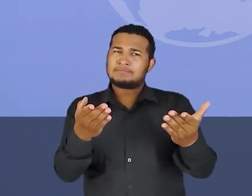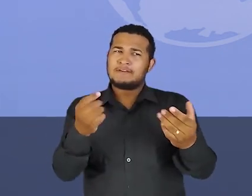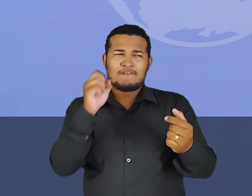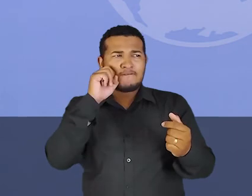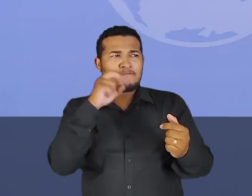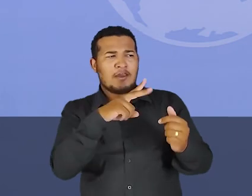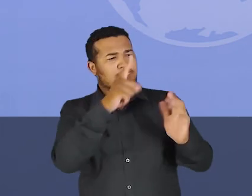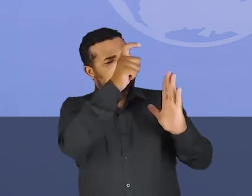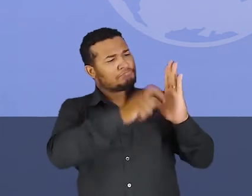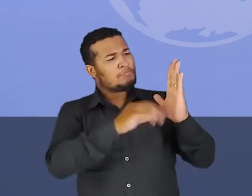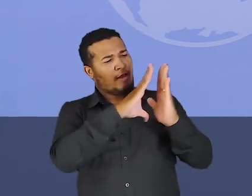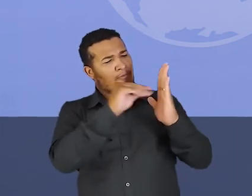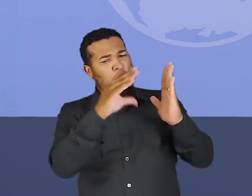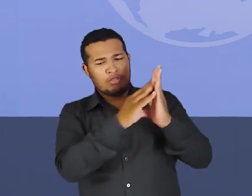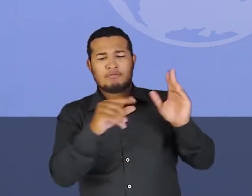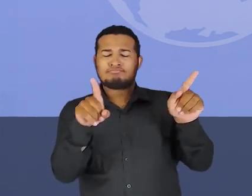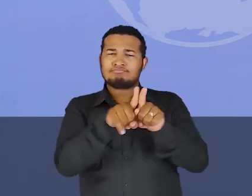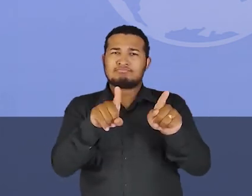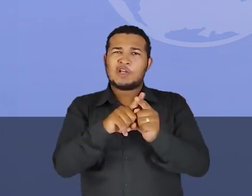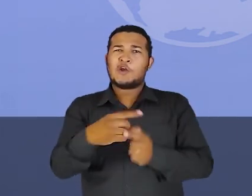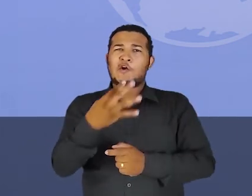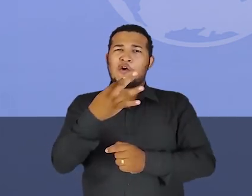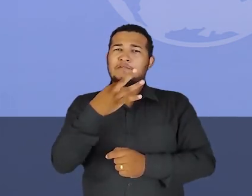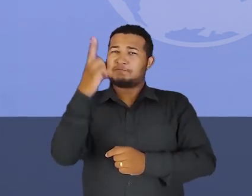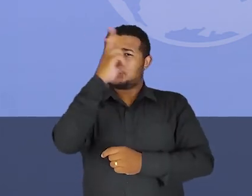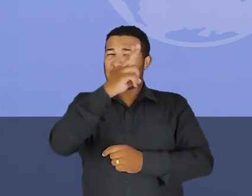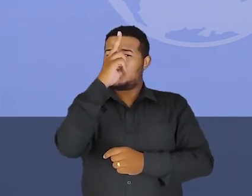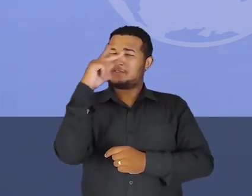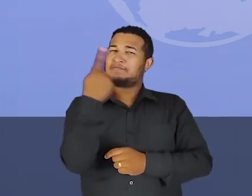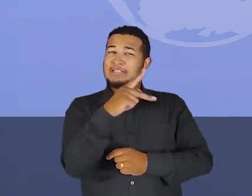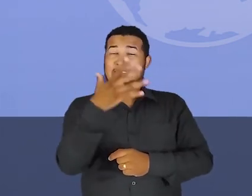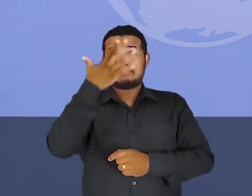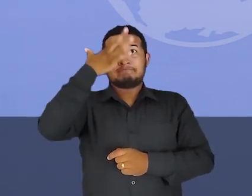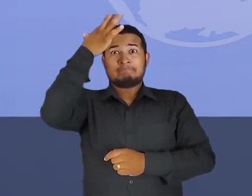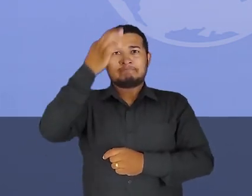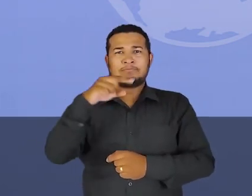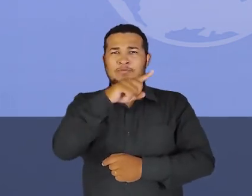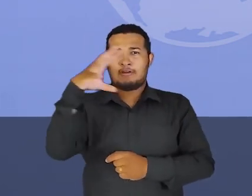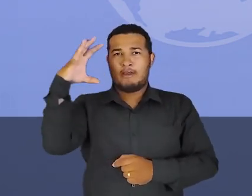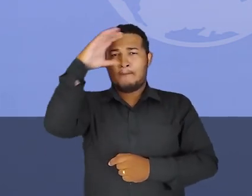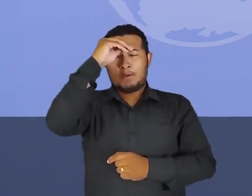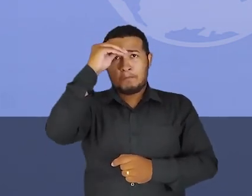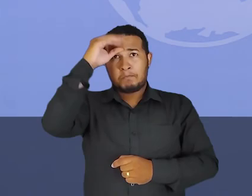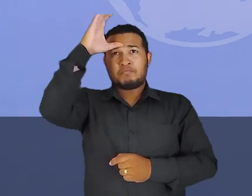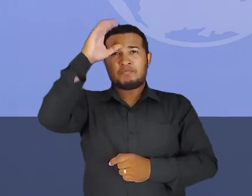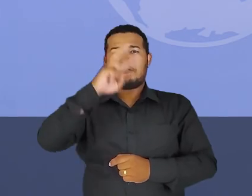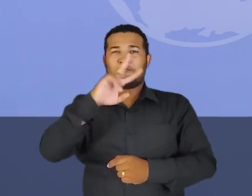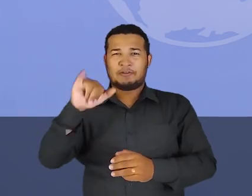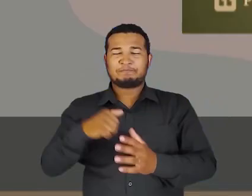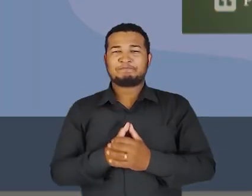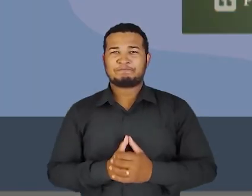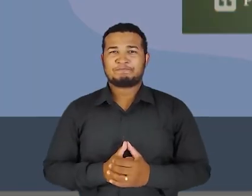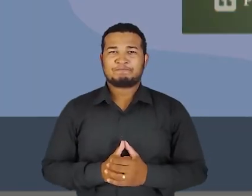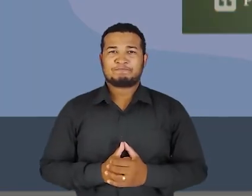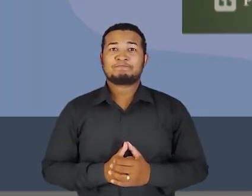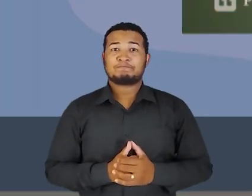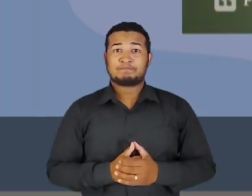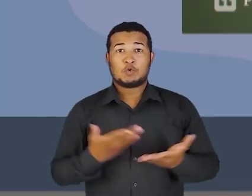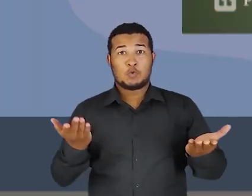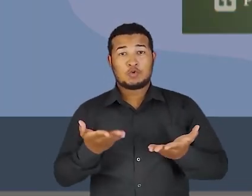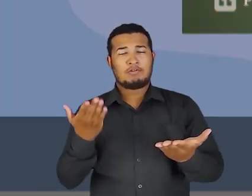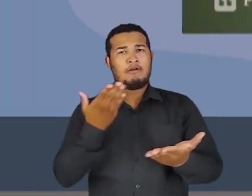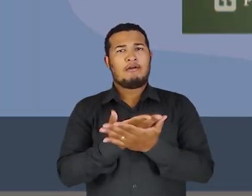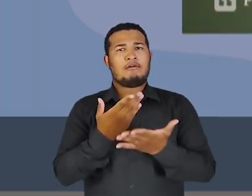nesse exemplo também, procure conhecer um pouco mais a história, que eu tenho certeza que você vai aprender muito. Vamos para o próximo slide. O tema da aula